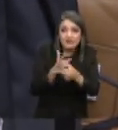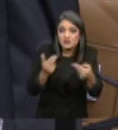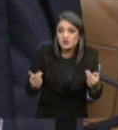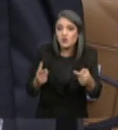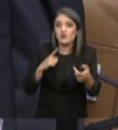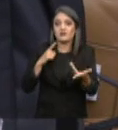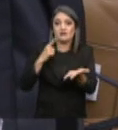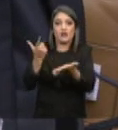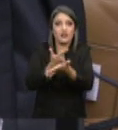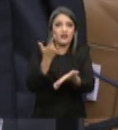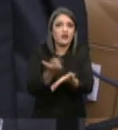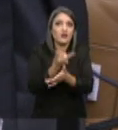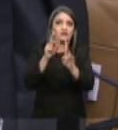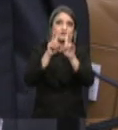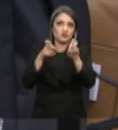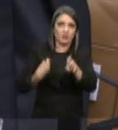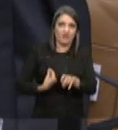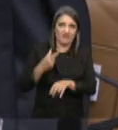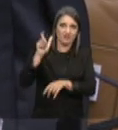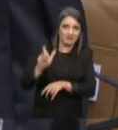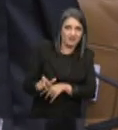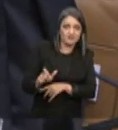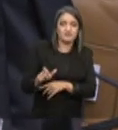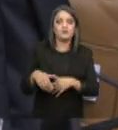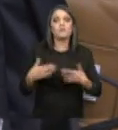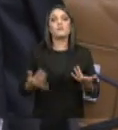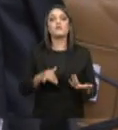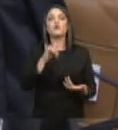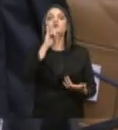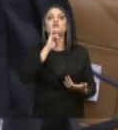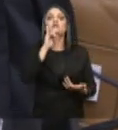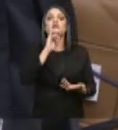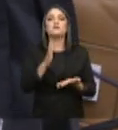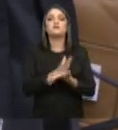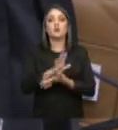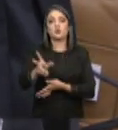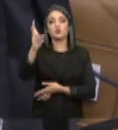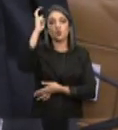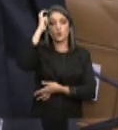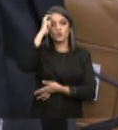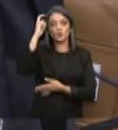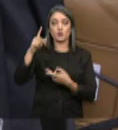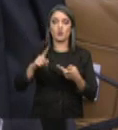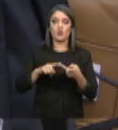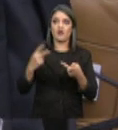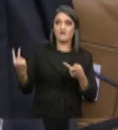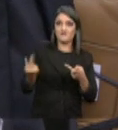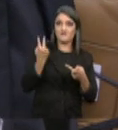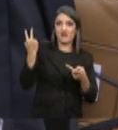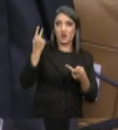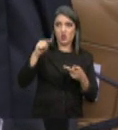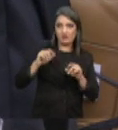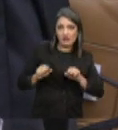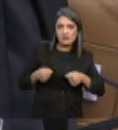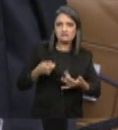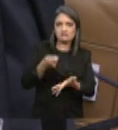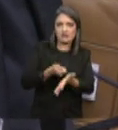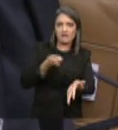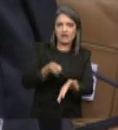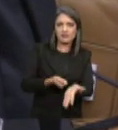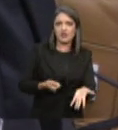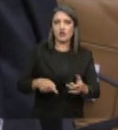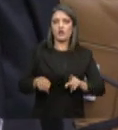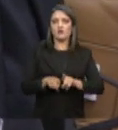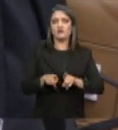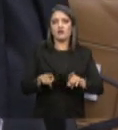a respeito às vezes simplificações e sua cultura dos valores que defendem vida e